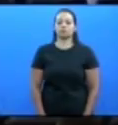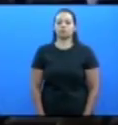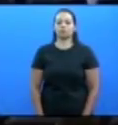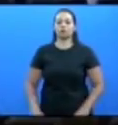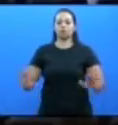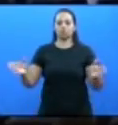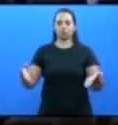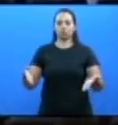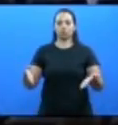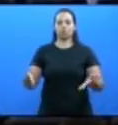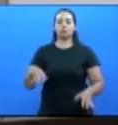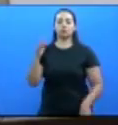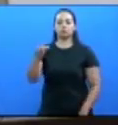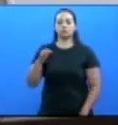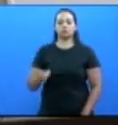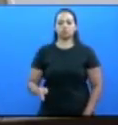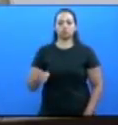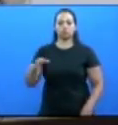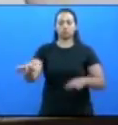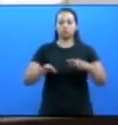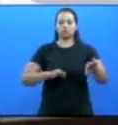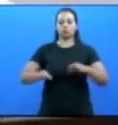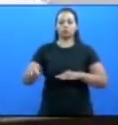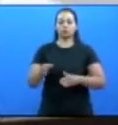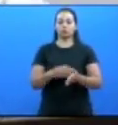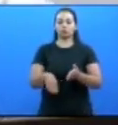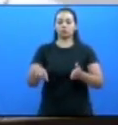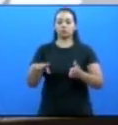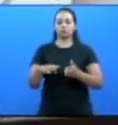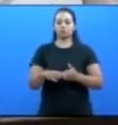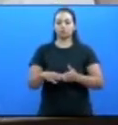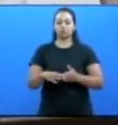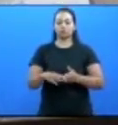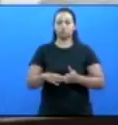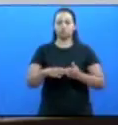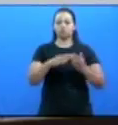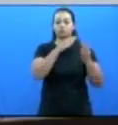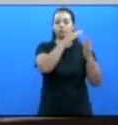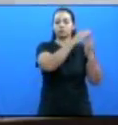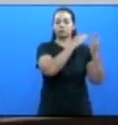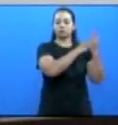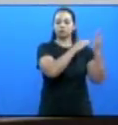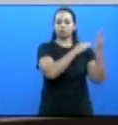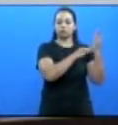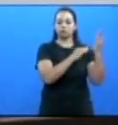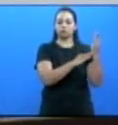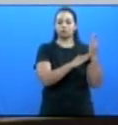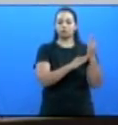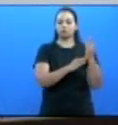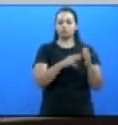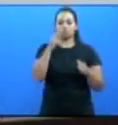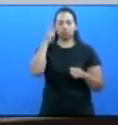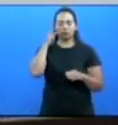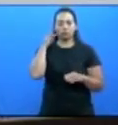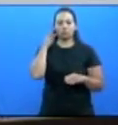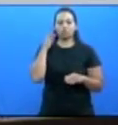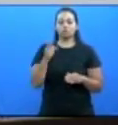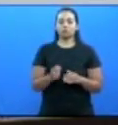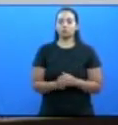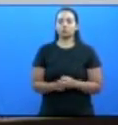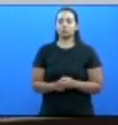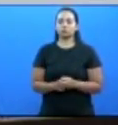Portanto, aprovado o projeto com as emendas, né, por maioria. Desta forma, então, né, o projeto